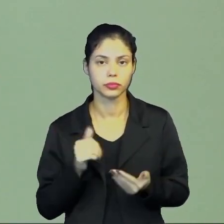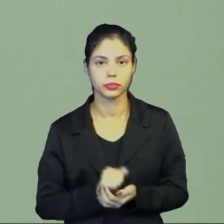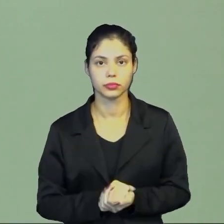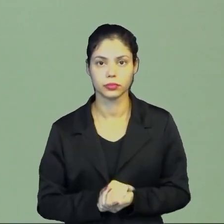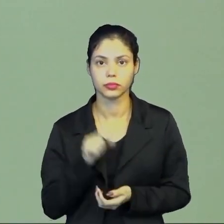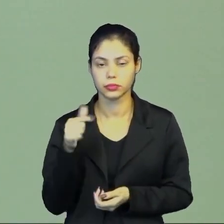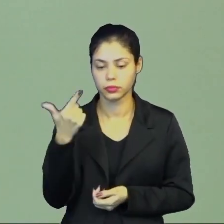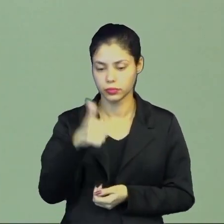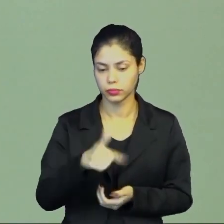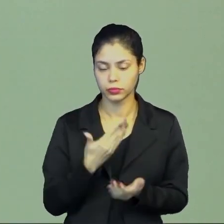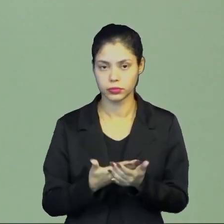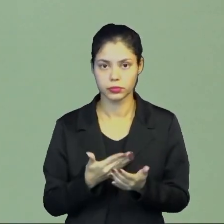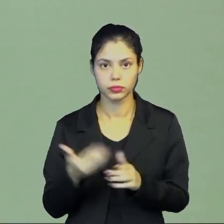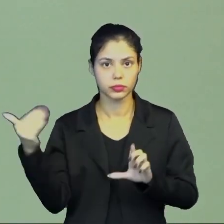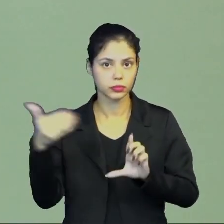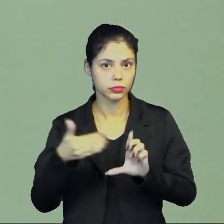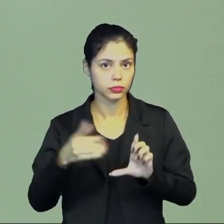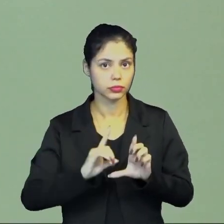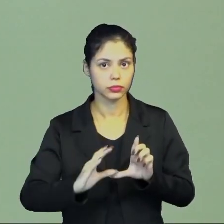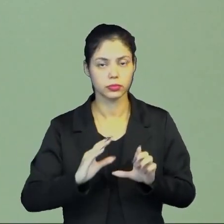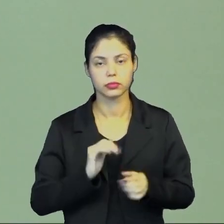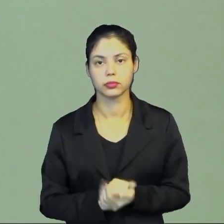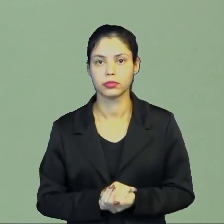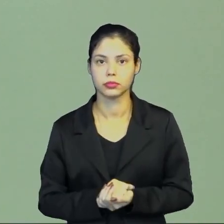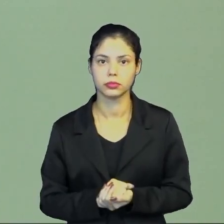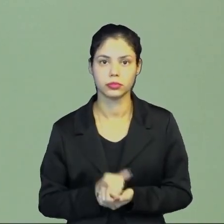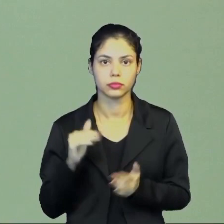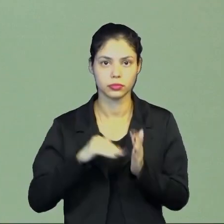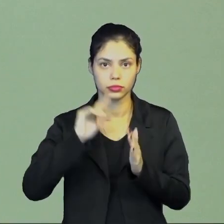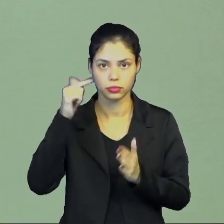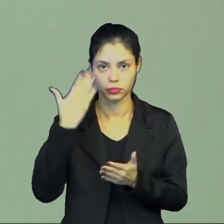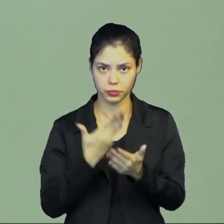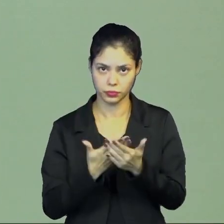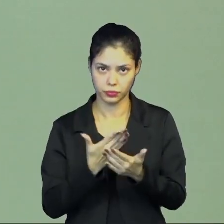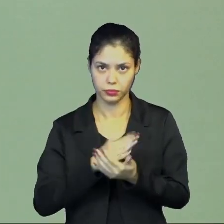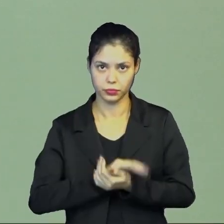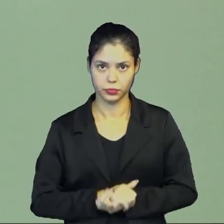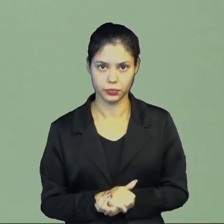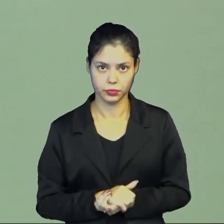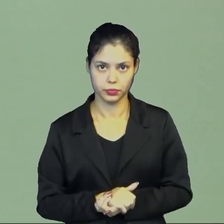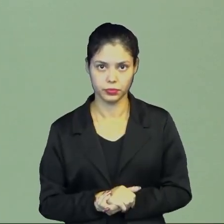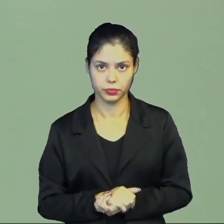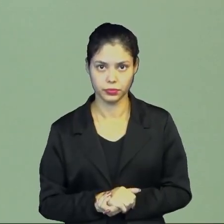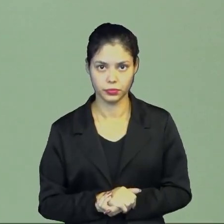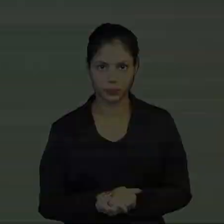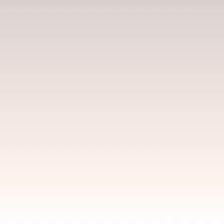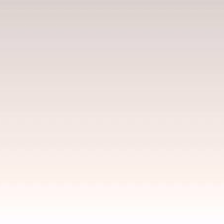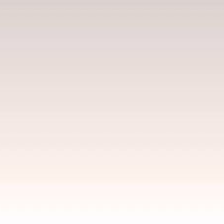hoje. Para rever essa aula, acesse a plataforma Eduque e até a próxima aula.